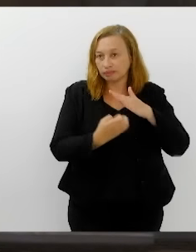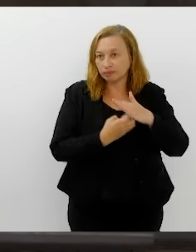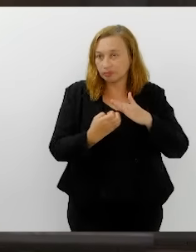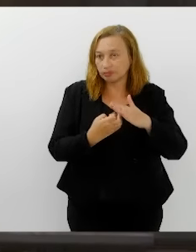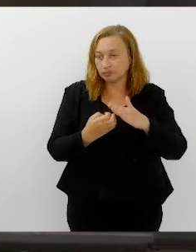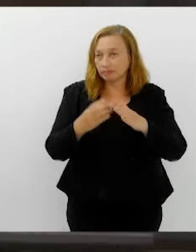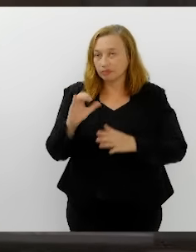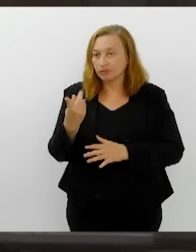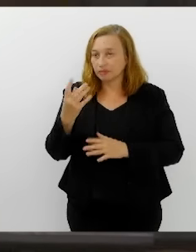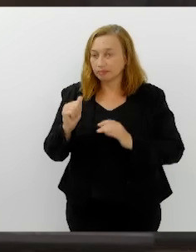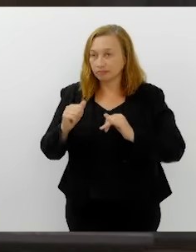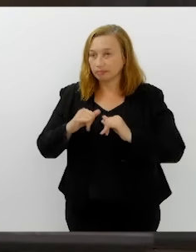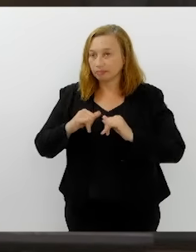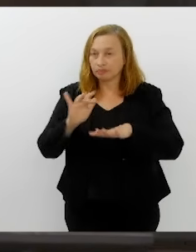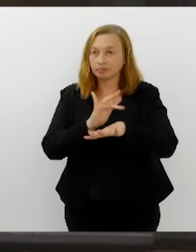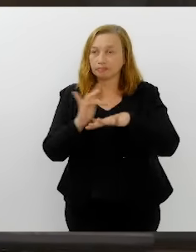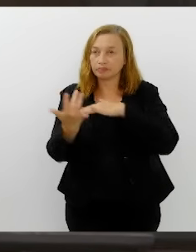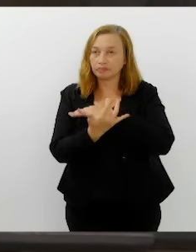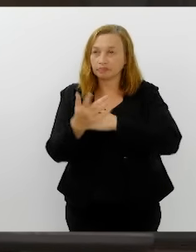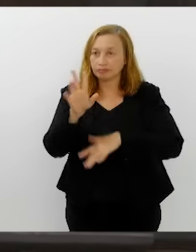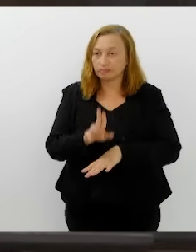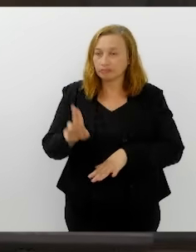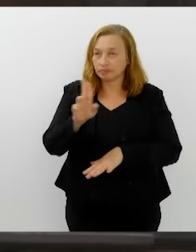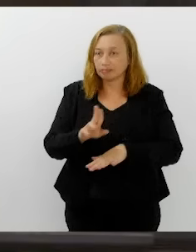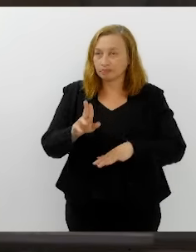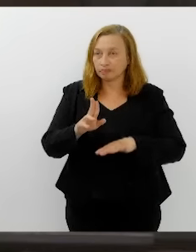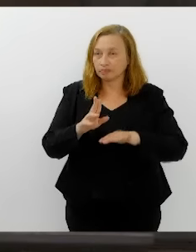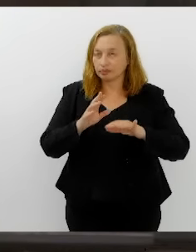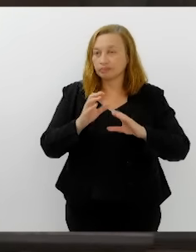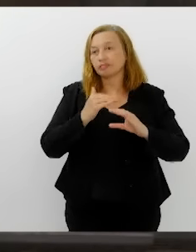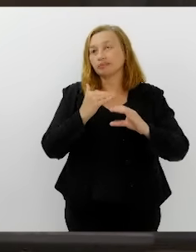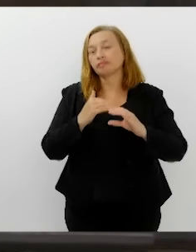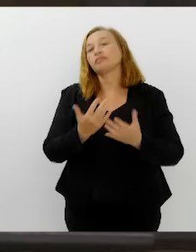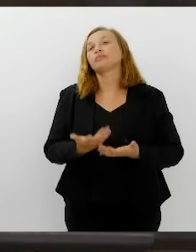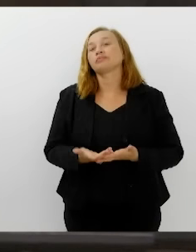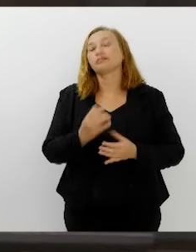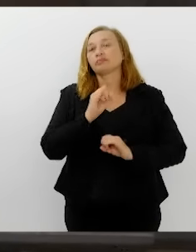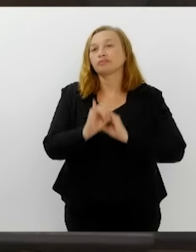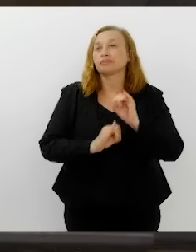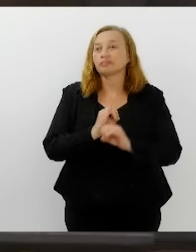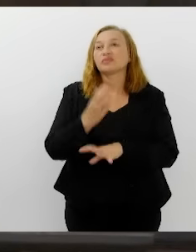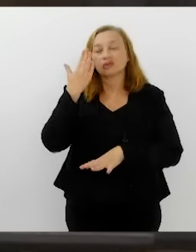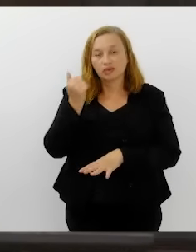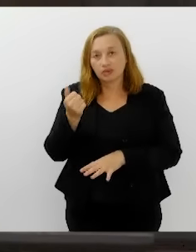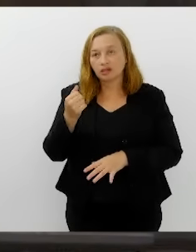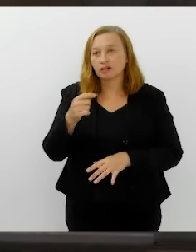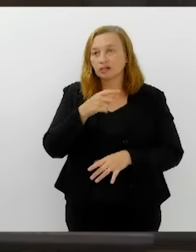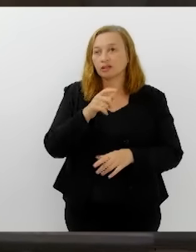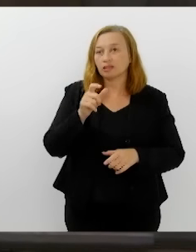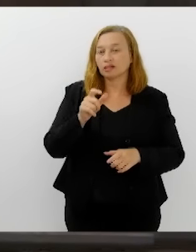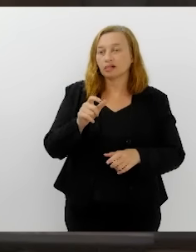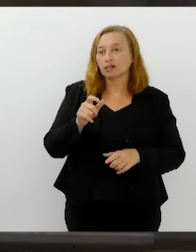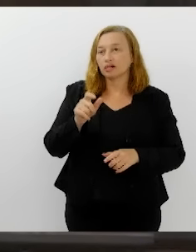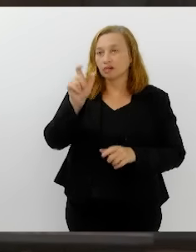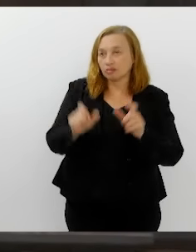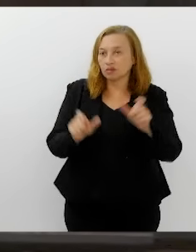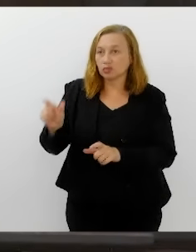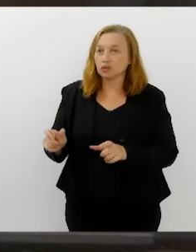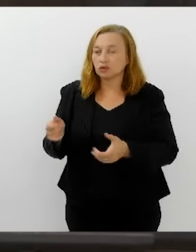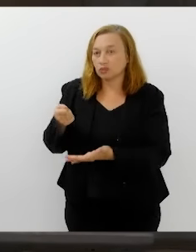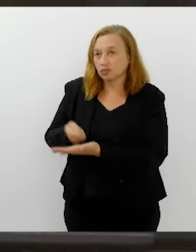casa, pela internet, porque já tinha credibilidade, mas sei que as pessoas cobram muito, né, a nós